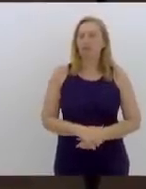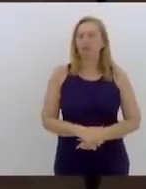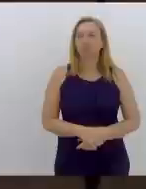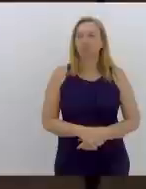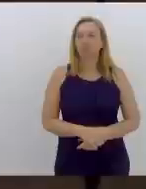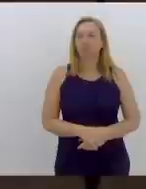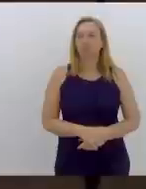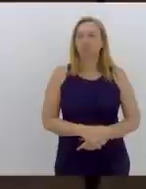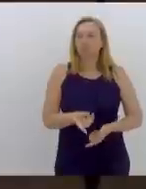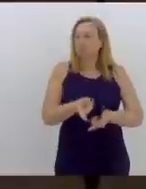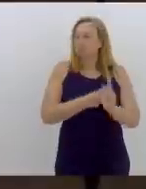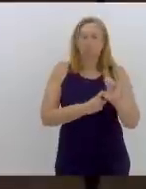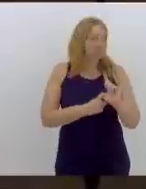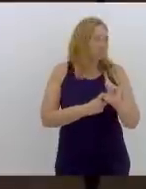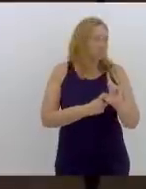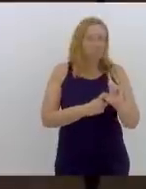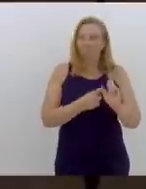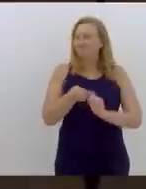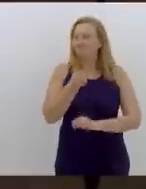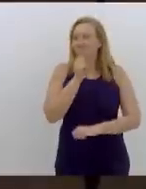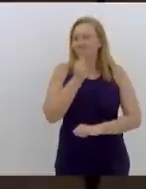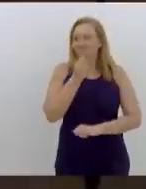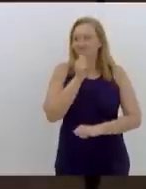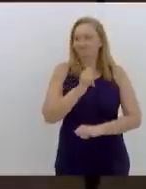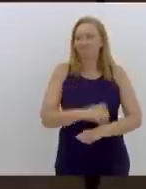não devo nada para ninguém